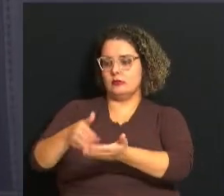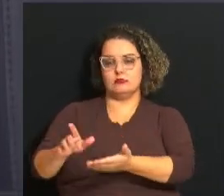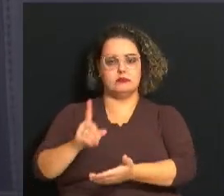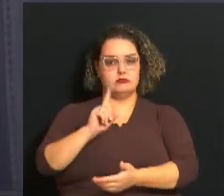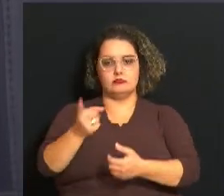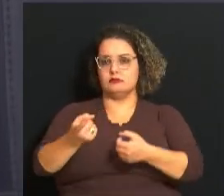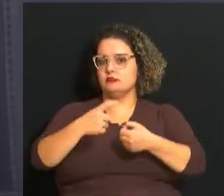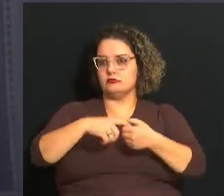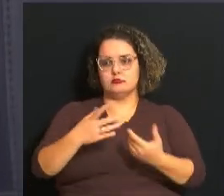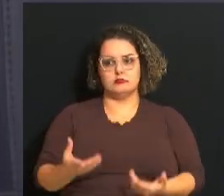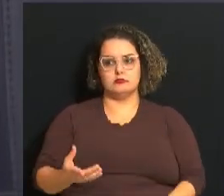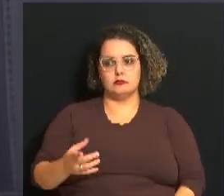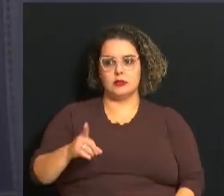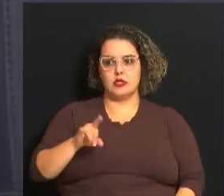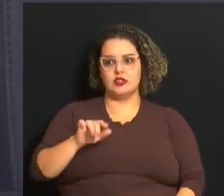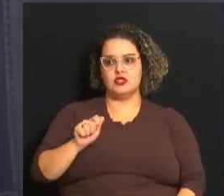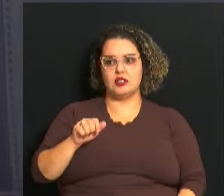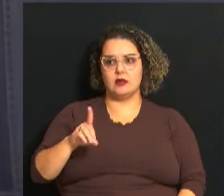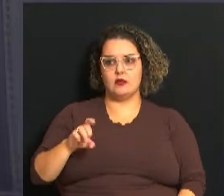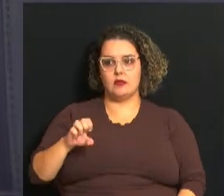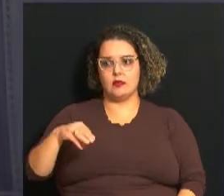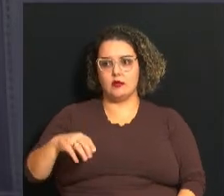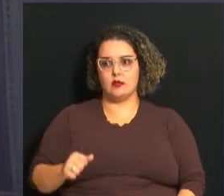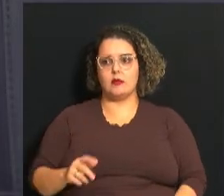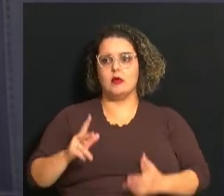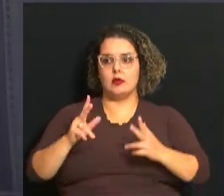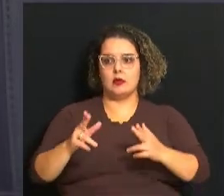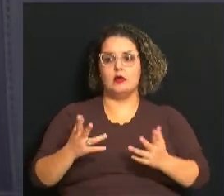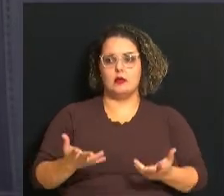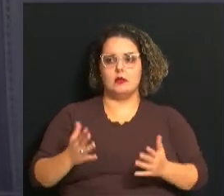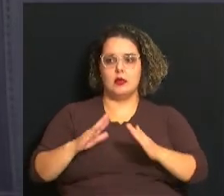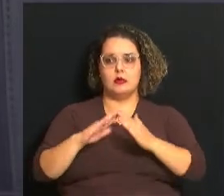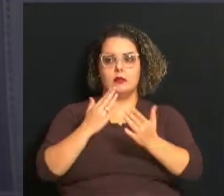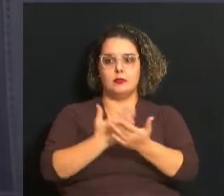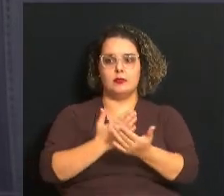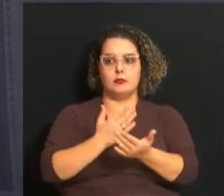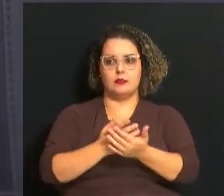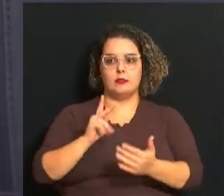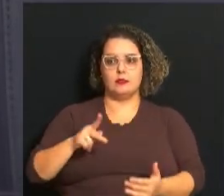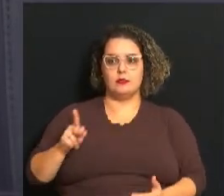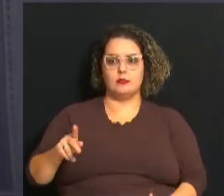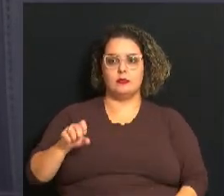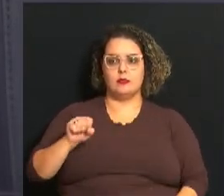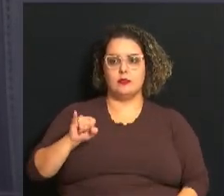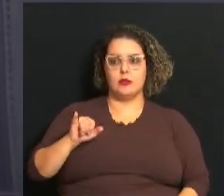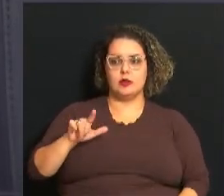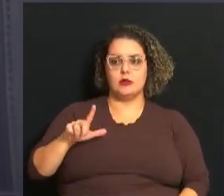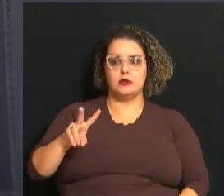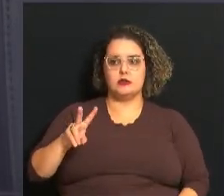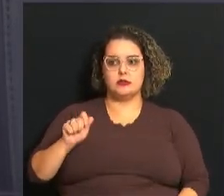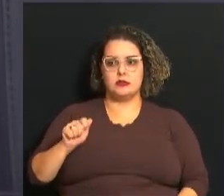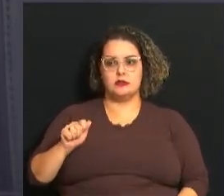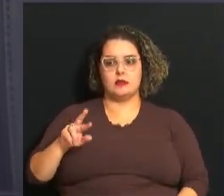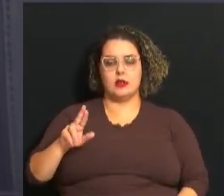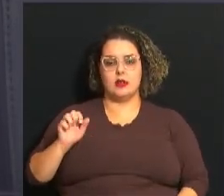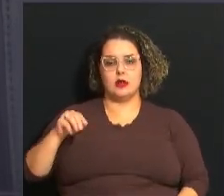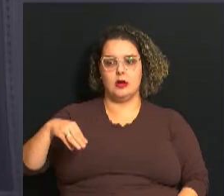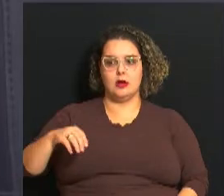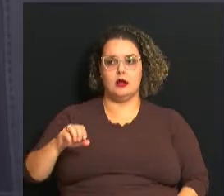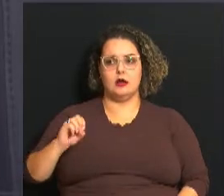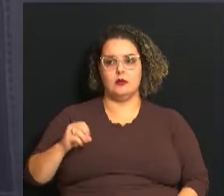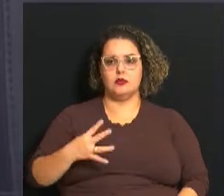estamos agora em Diadema uma situação numa escola que chama a professora Sylvia Ramos Esquível quatro